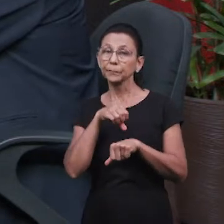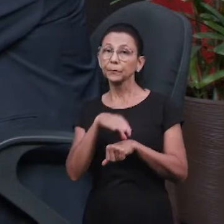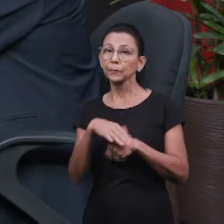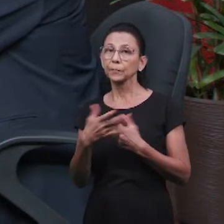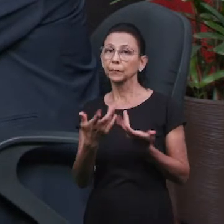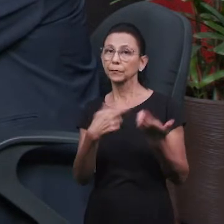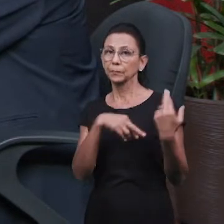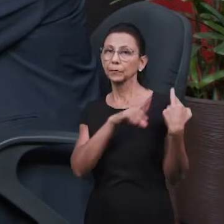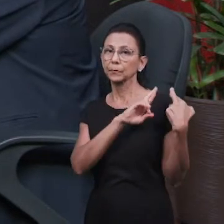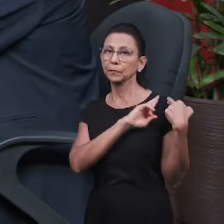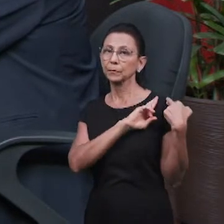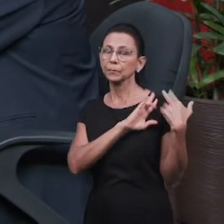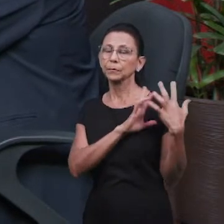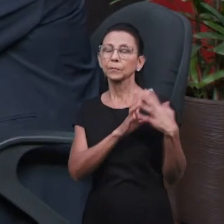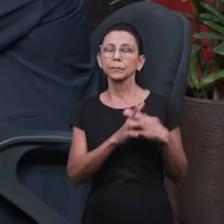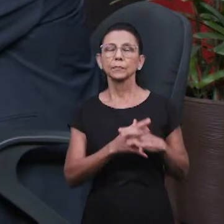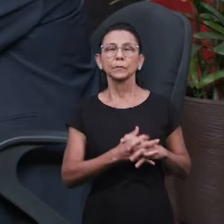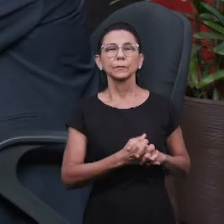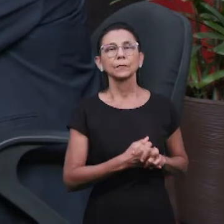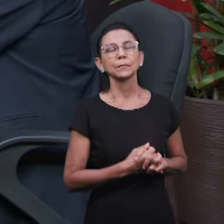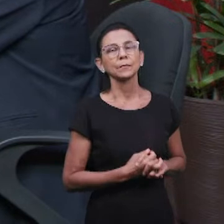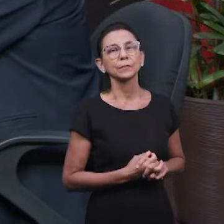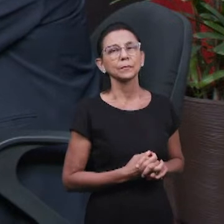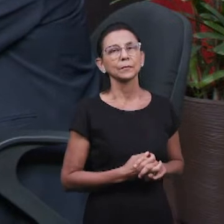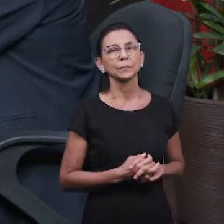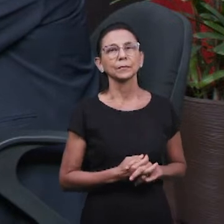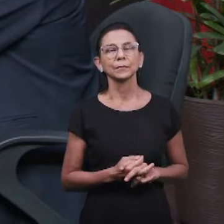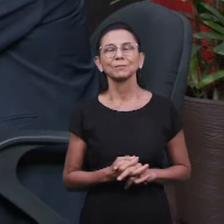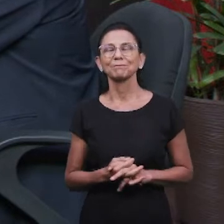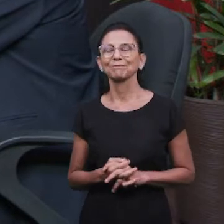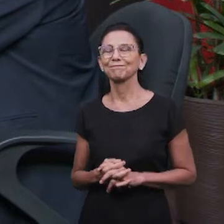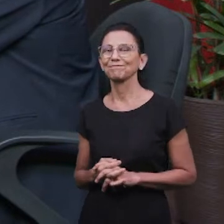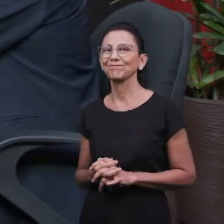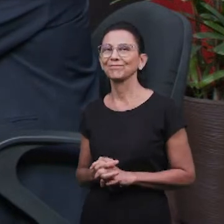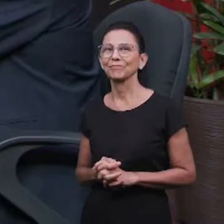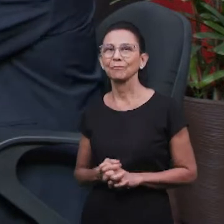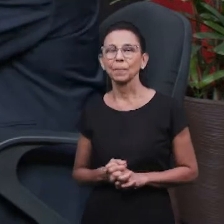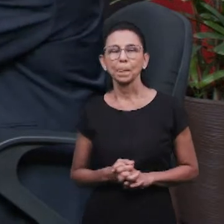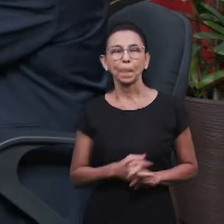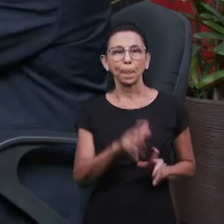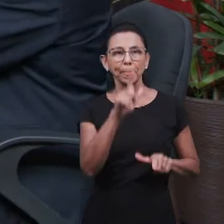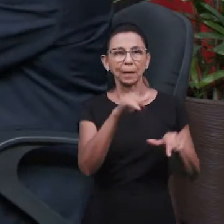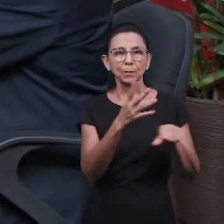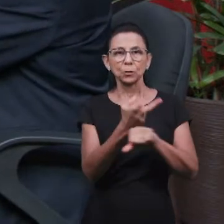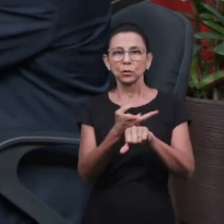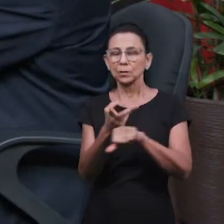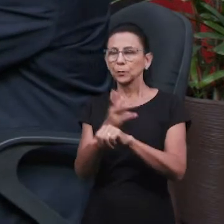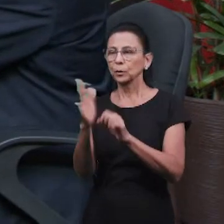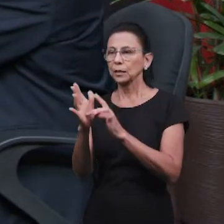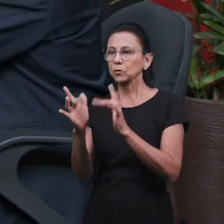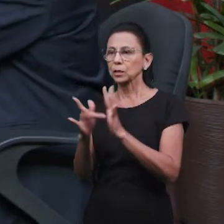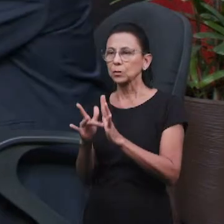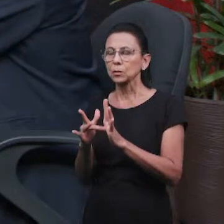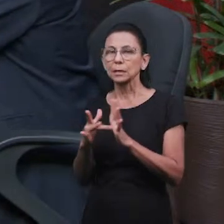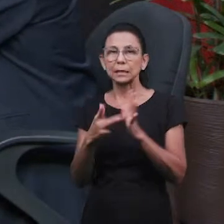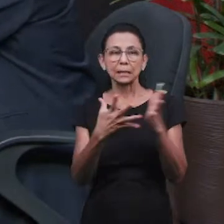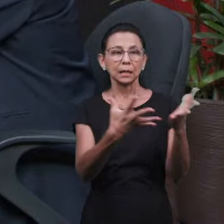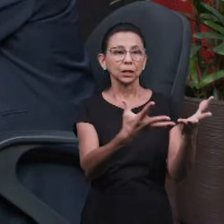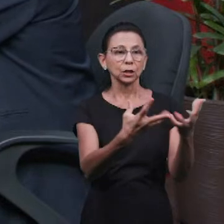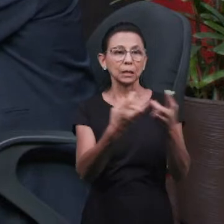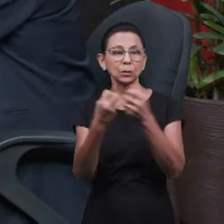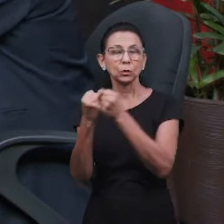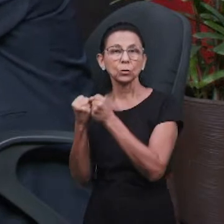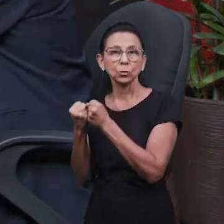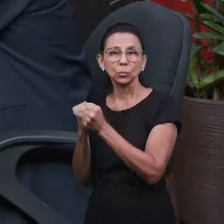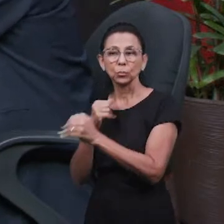Senhor confia em nós. É importante lembrar que todos foram a Jesus, foram recebidos, né? Todos. Todos. Teve um que Jesus falou, não quero ser aqui não. Recebeu todos